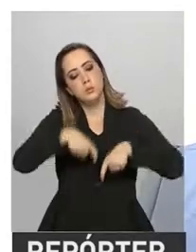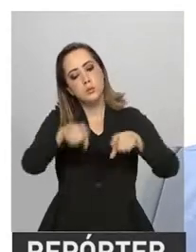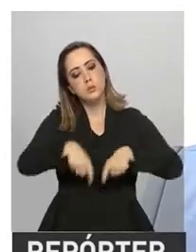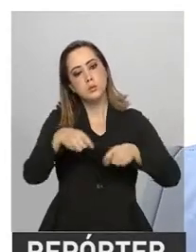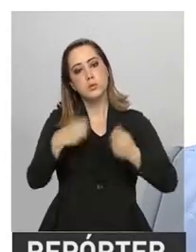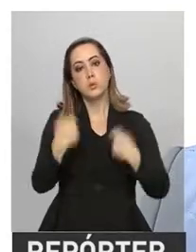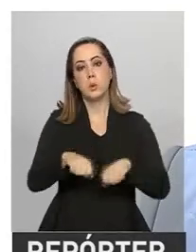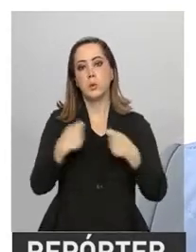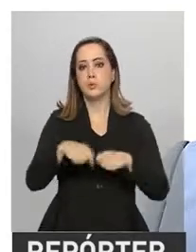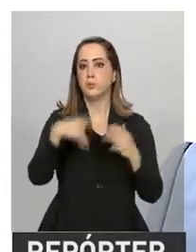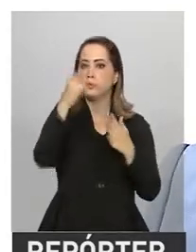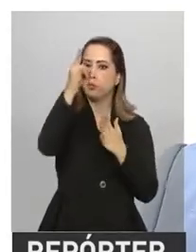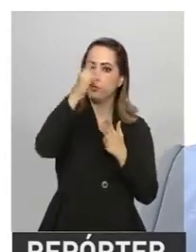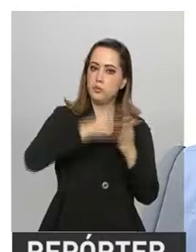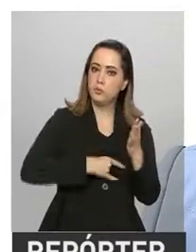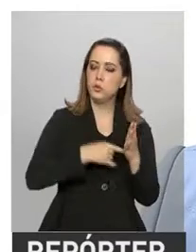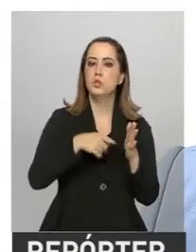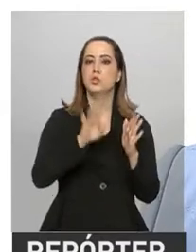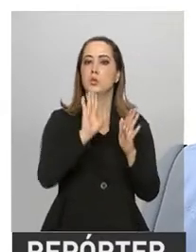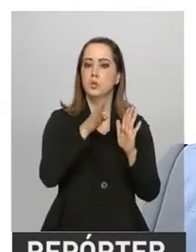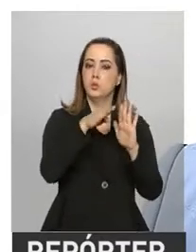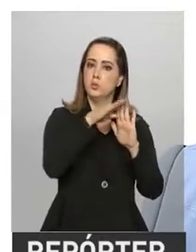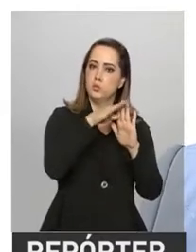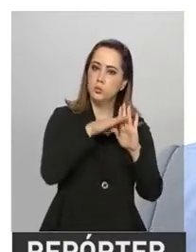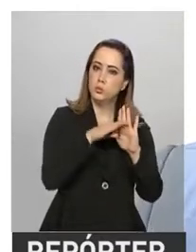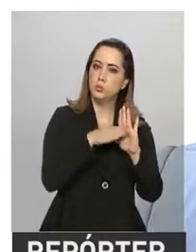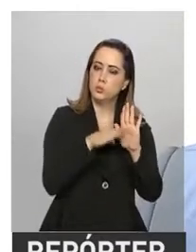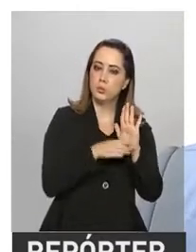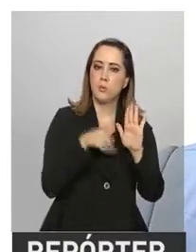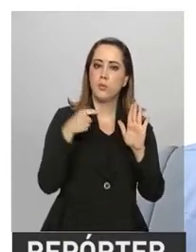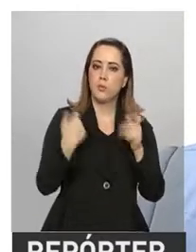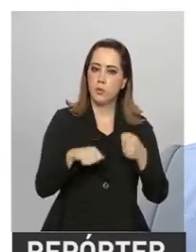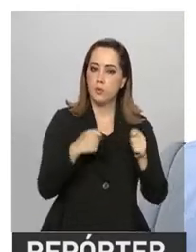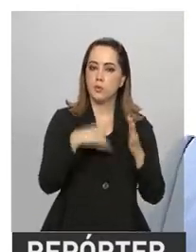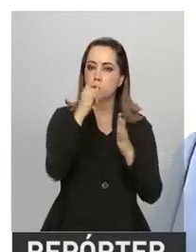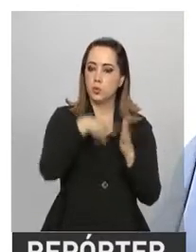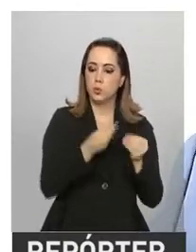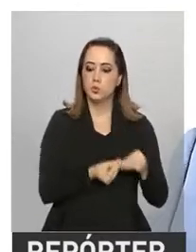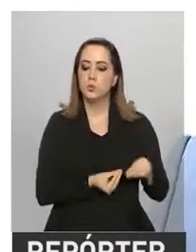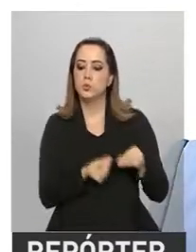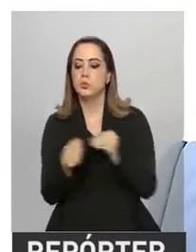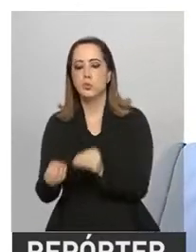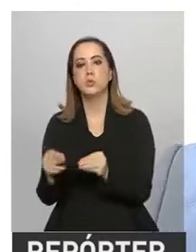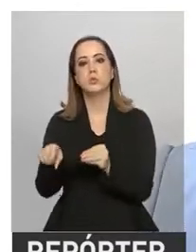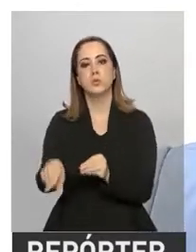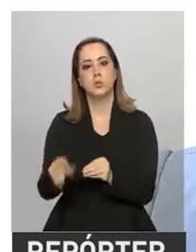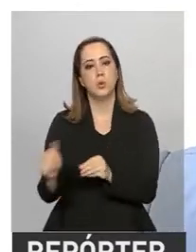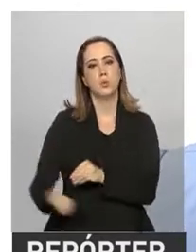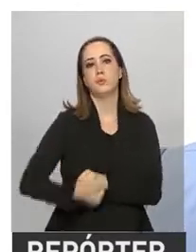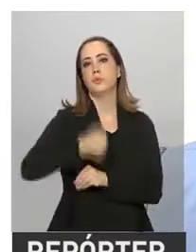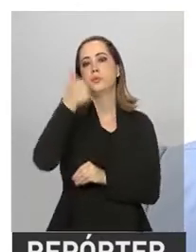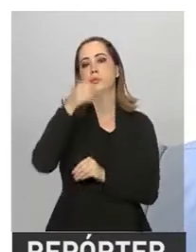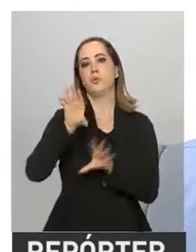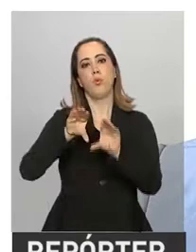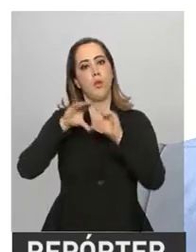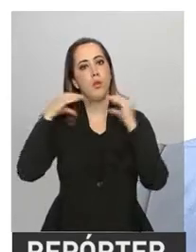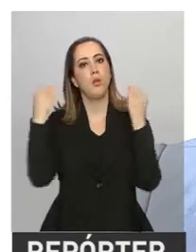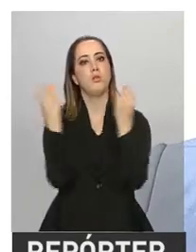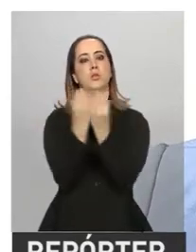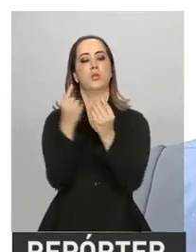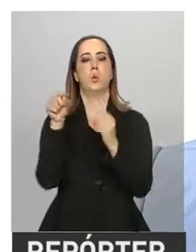as cláusulas resolutivas do programa que ele tem acesso ao título definitivo e isso gera cidadania e só abre